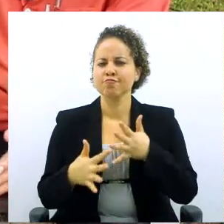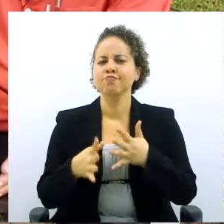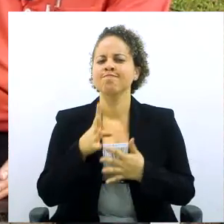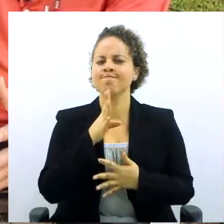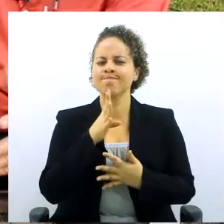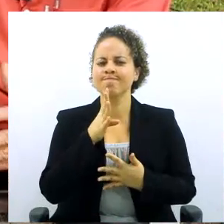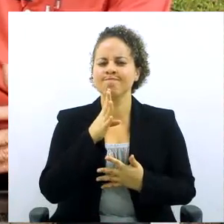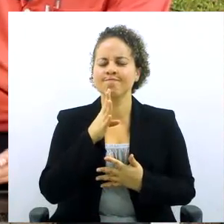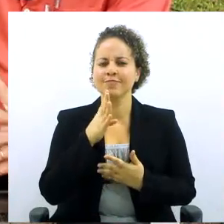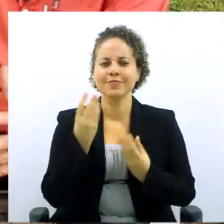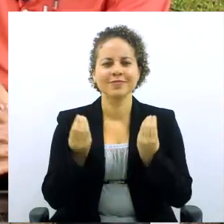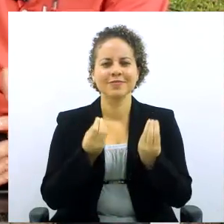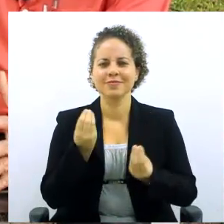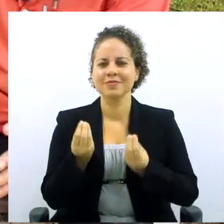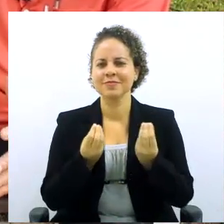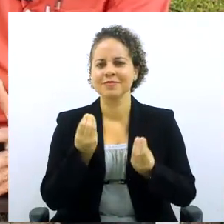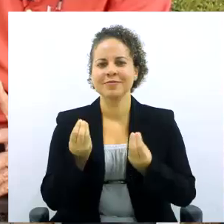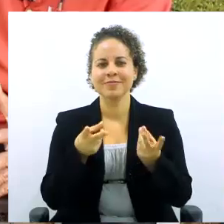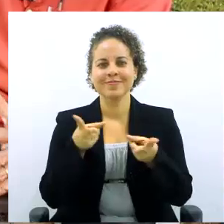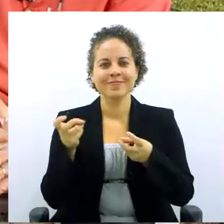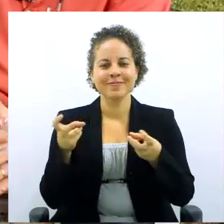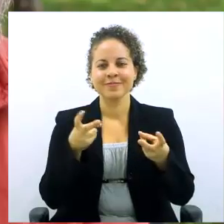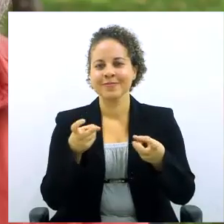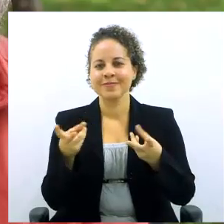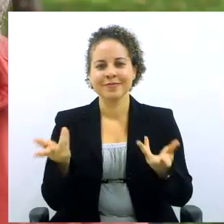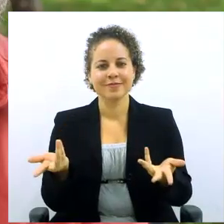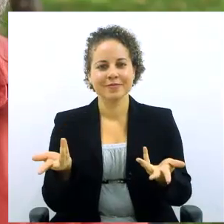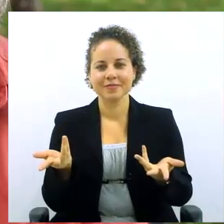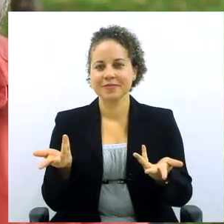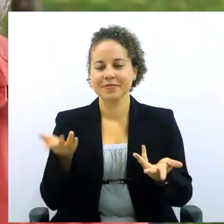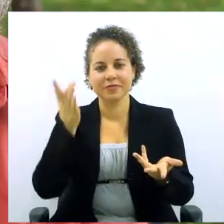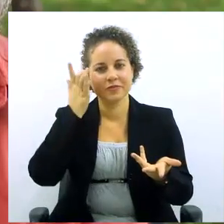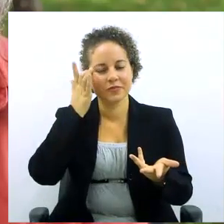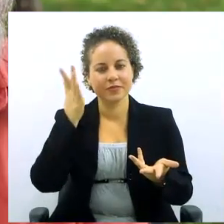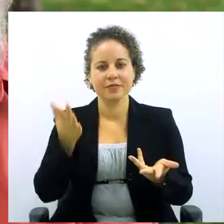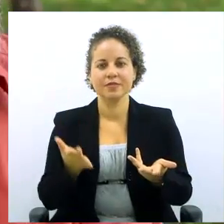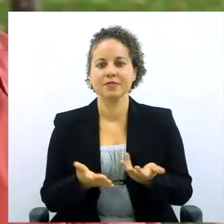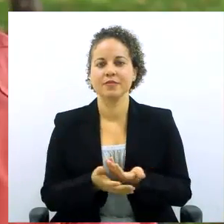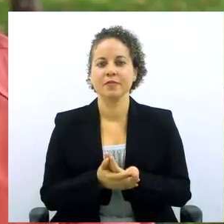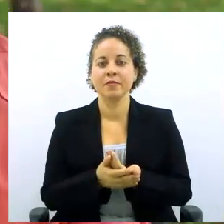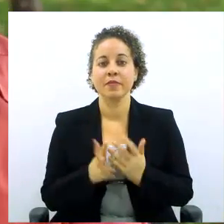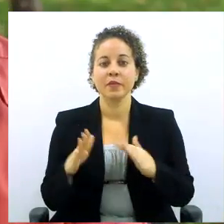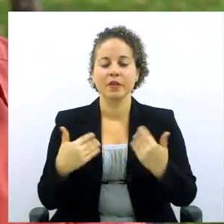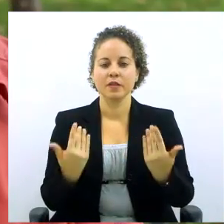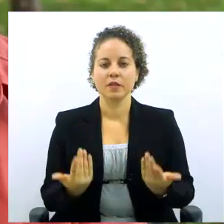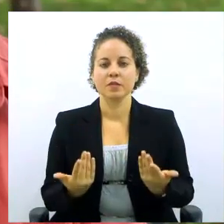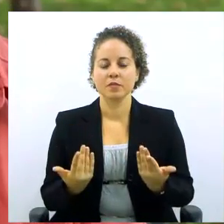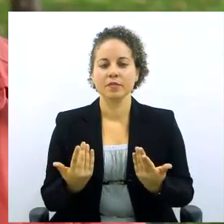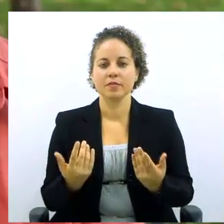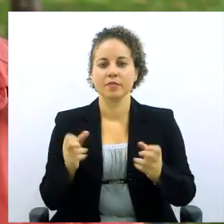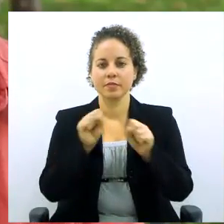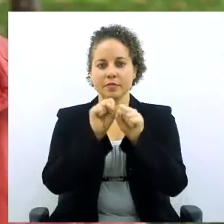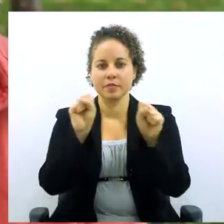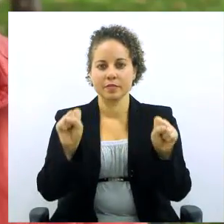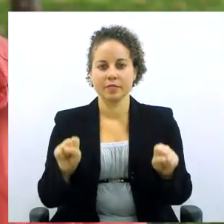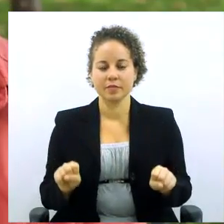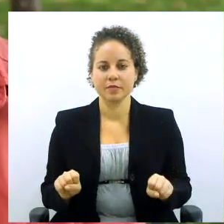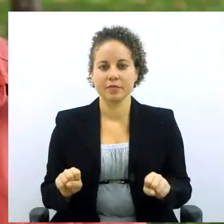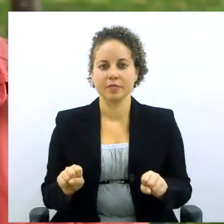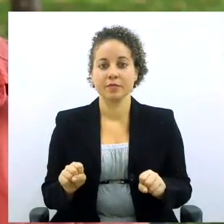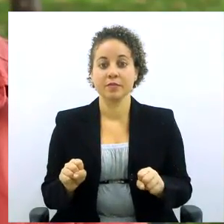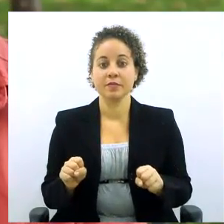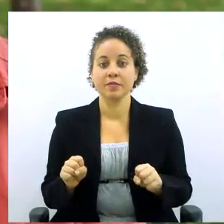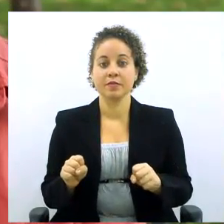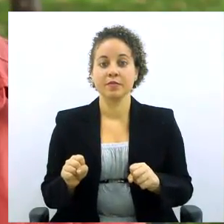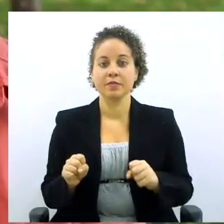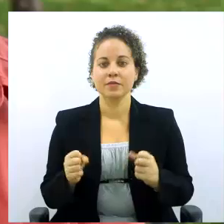que é até difícil de perceber facilmente, né? Acho que botaram essa palavra sistema porque